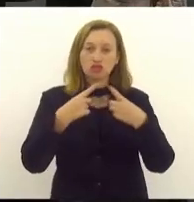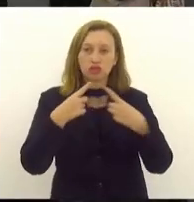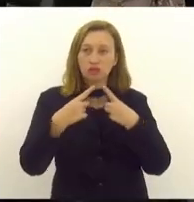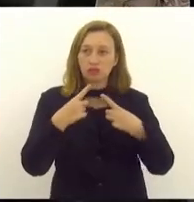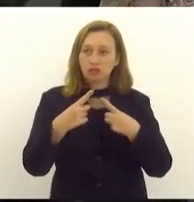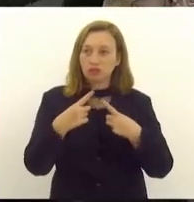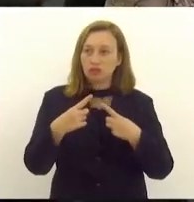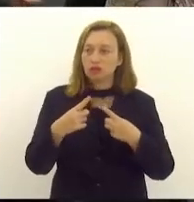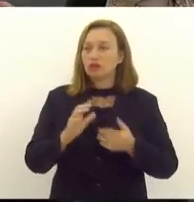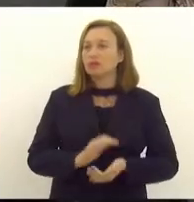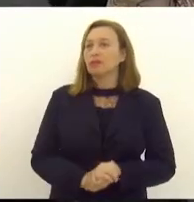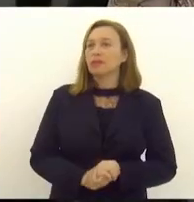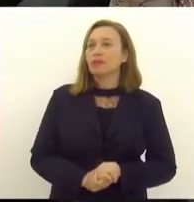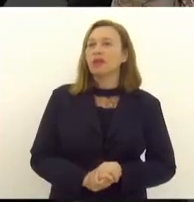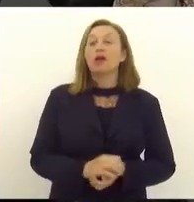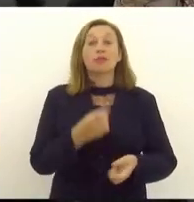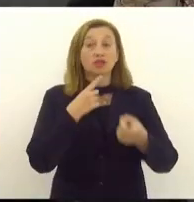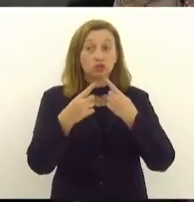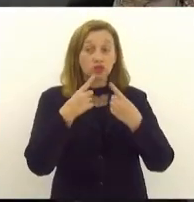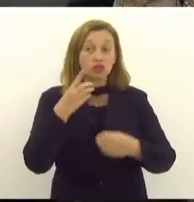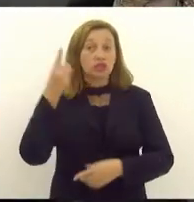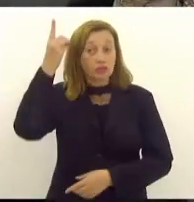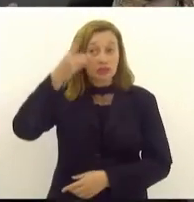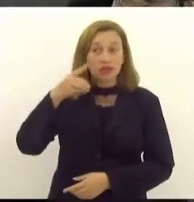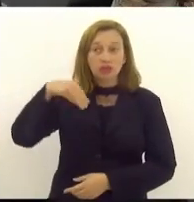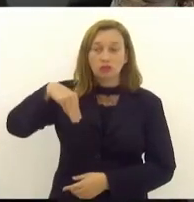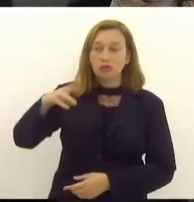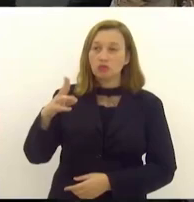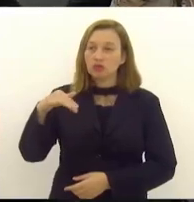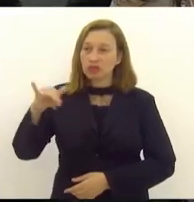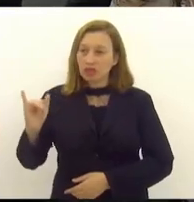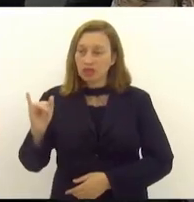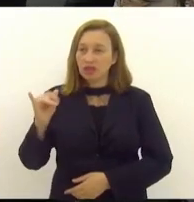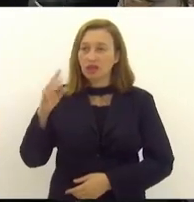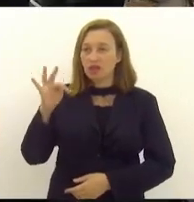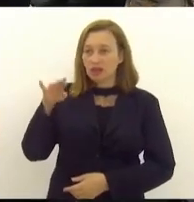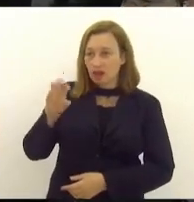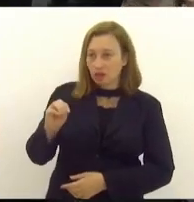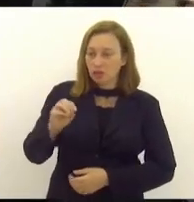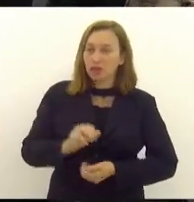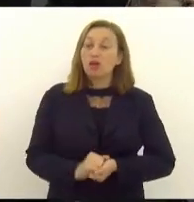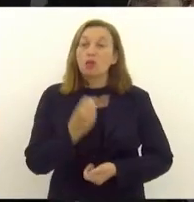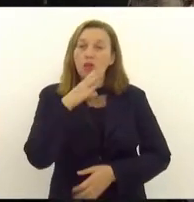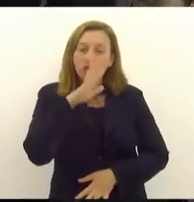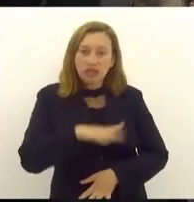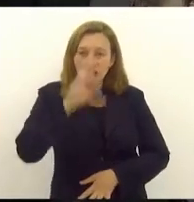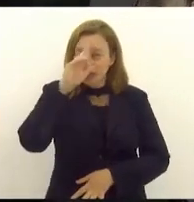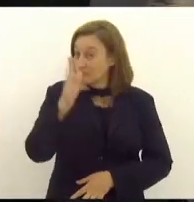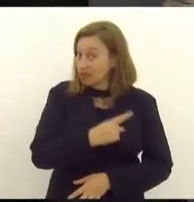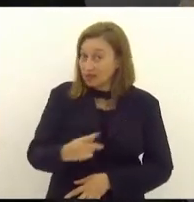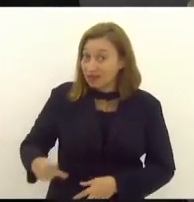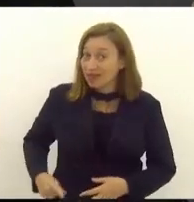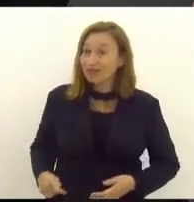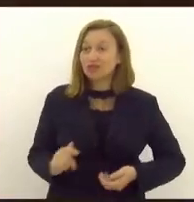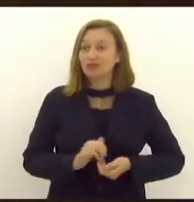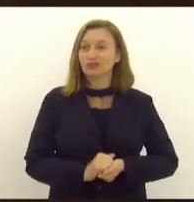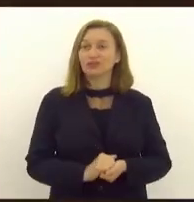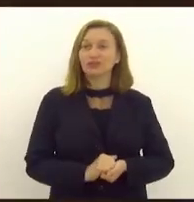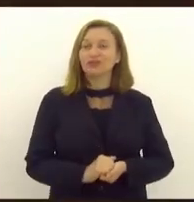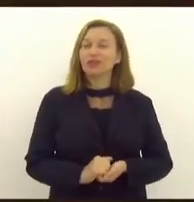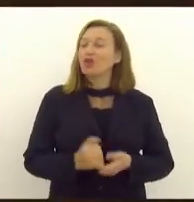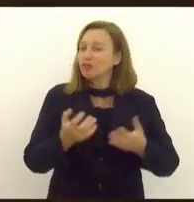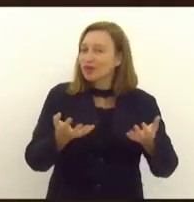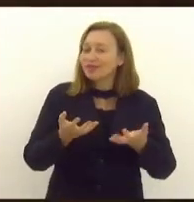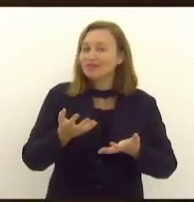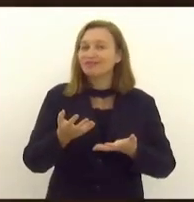para discutir deputado munir Neto Boa tarde Presidente eu